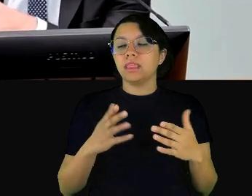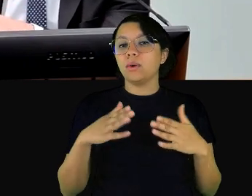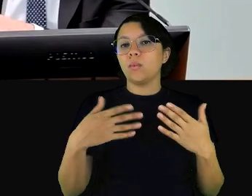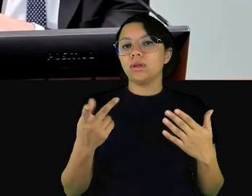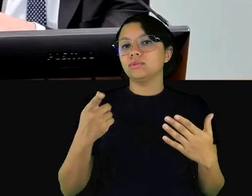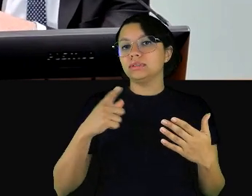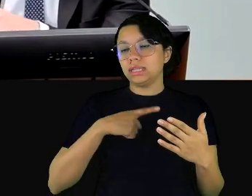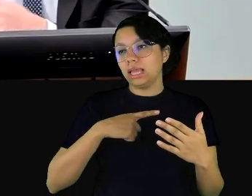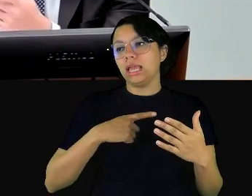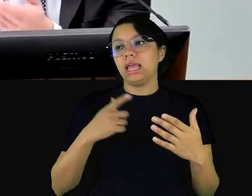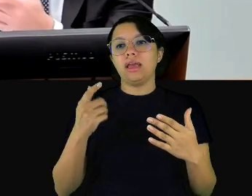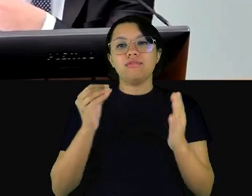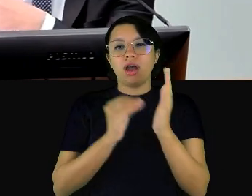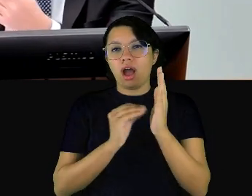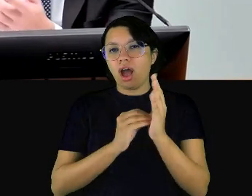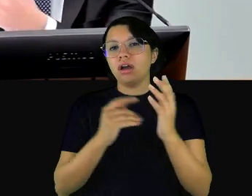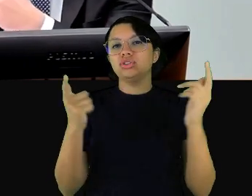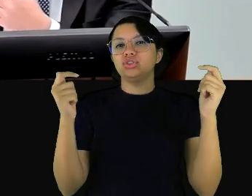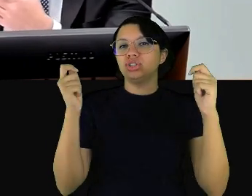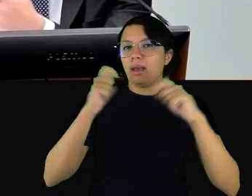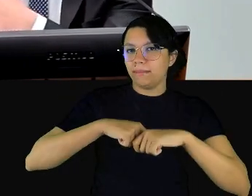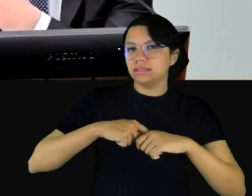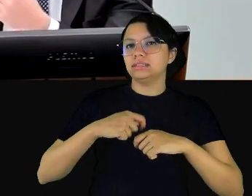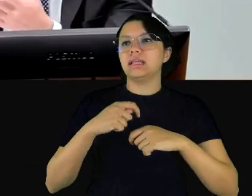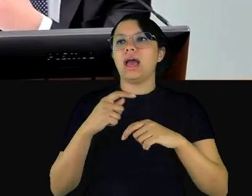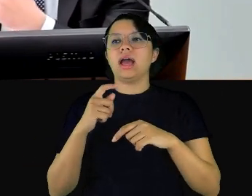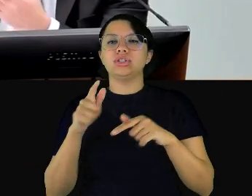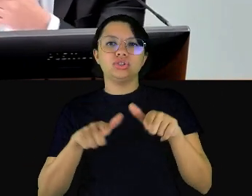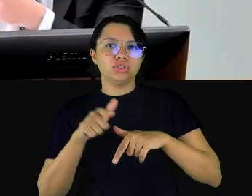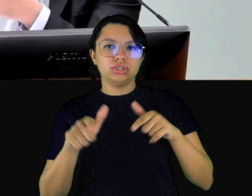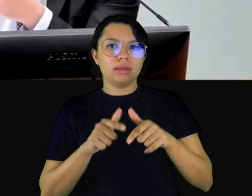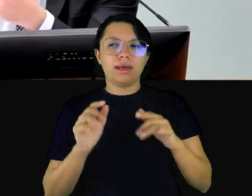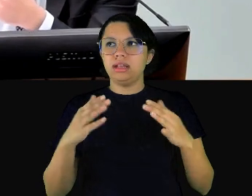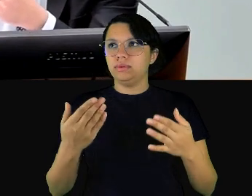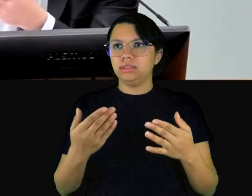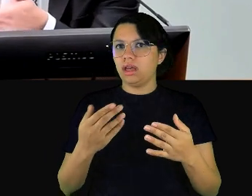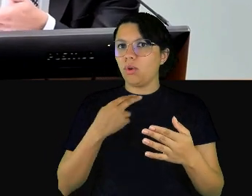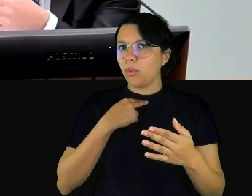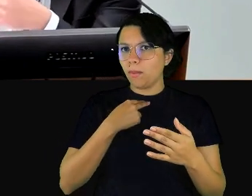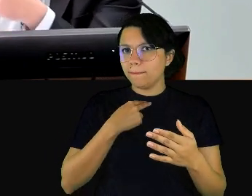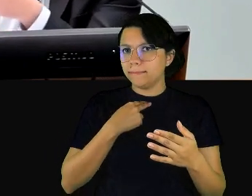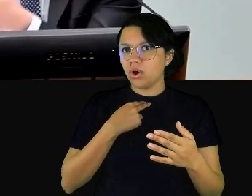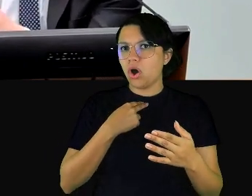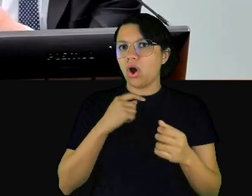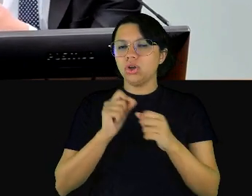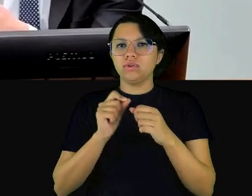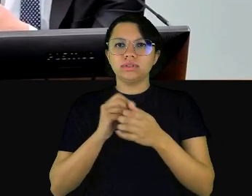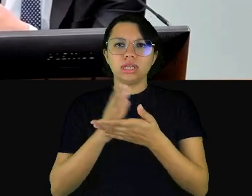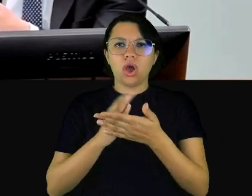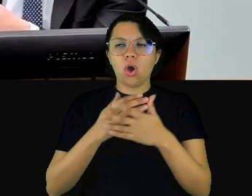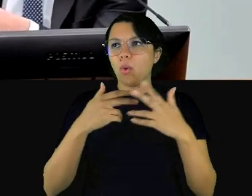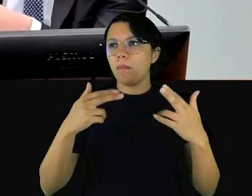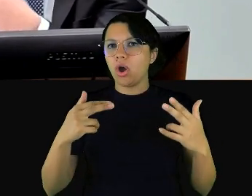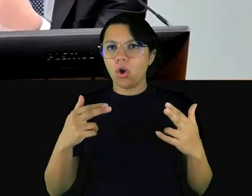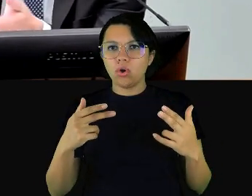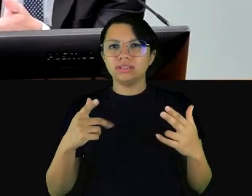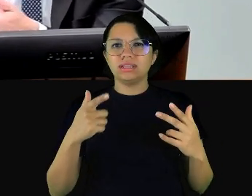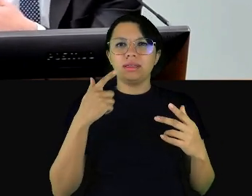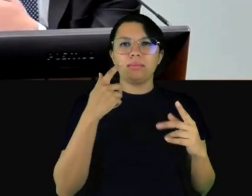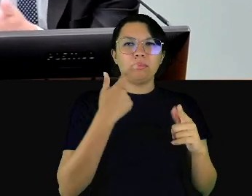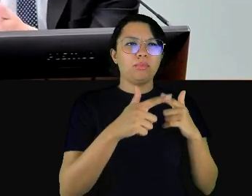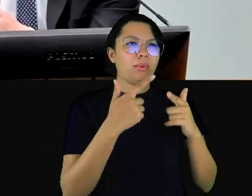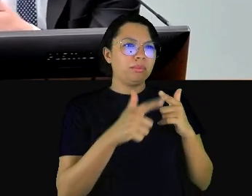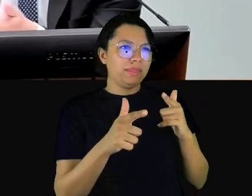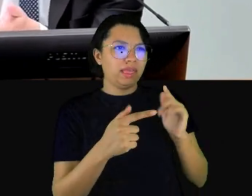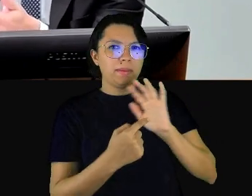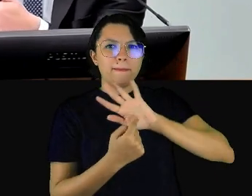incapacidade laborativa. Então, não pode nenhuma das partes fazer alguma situação que possa manchar a imagem de outra ou